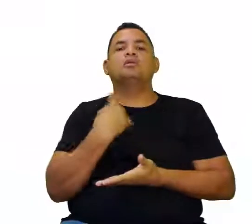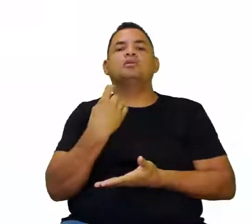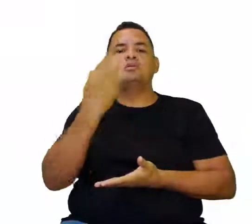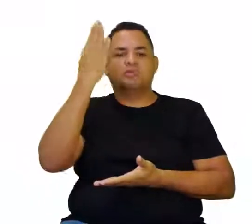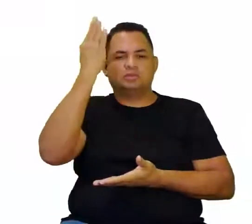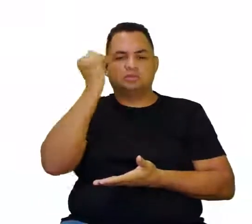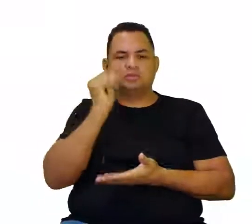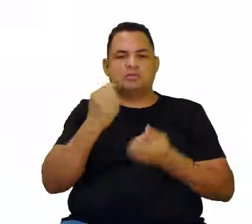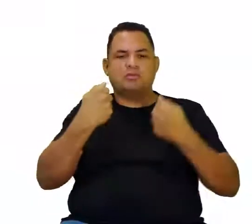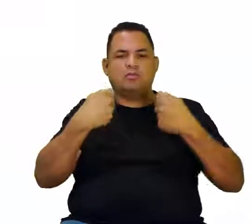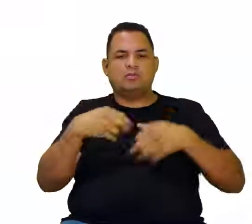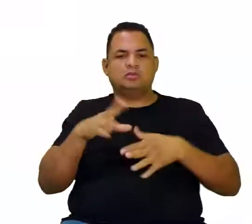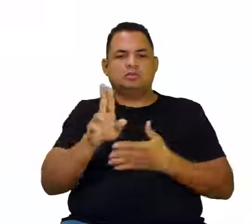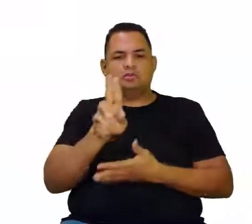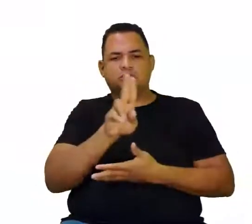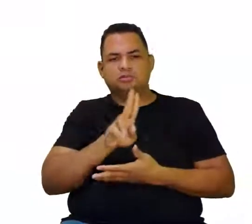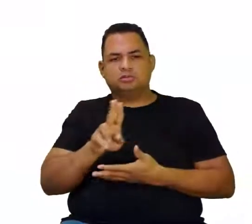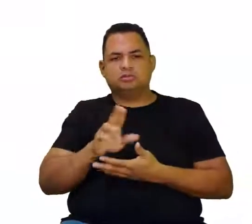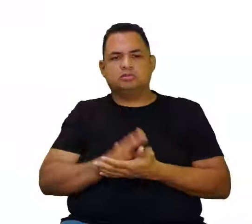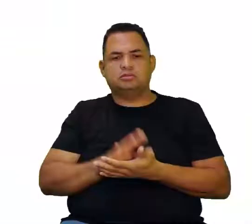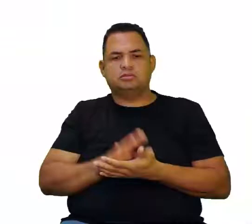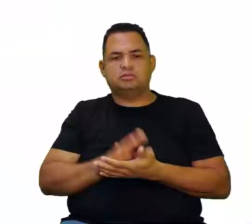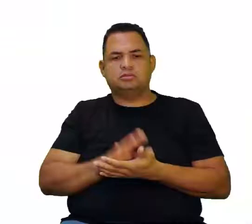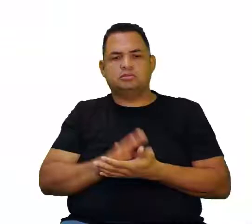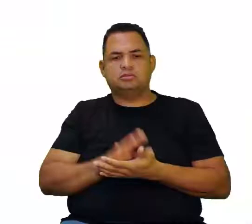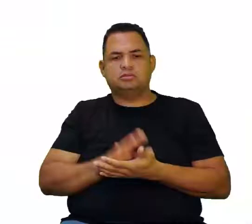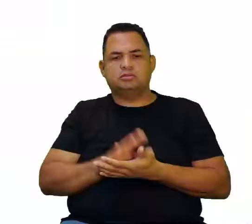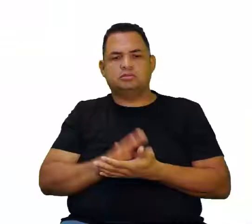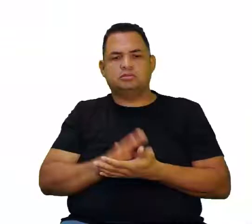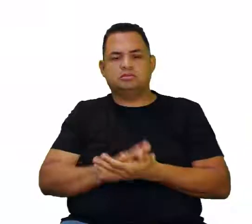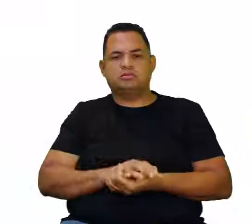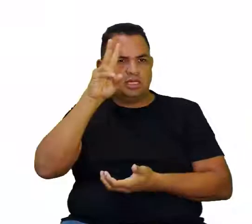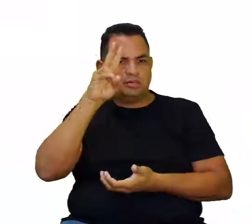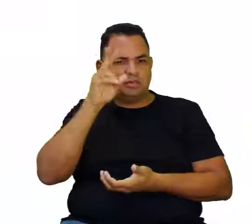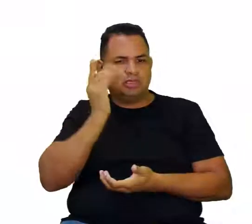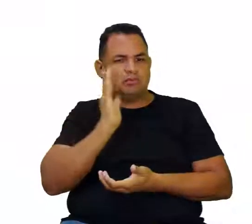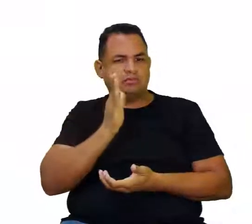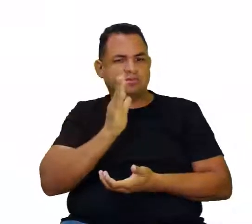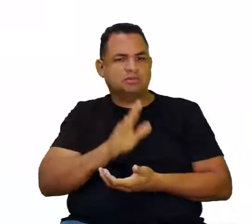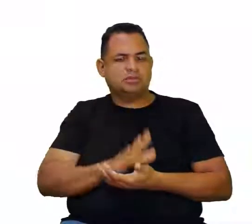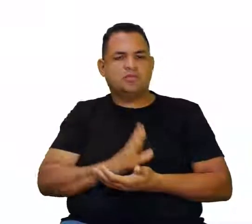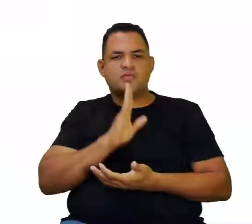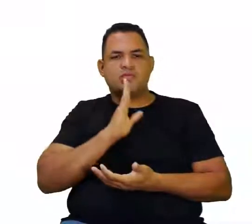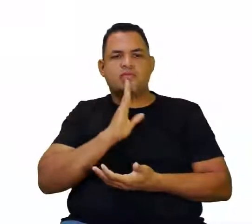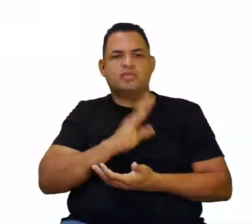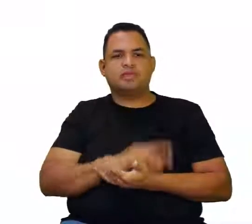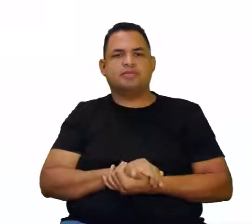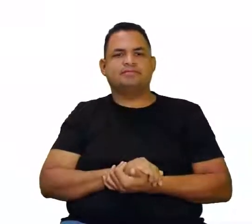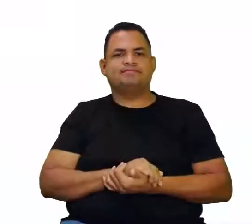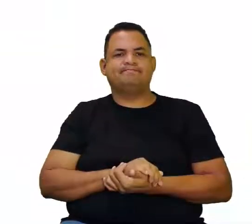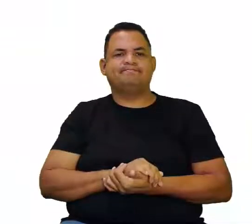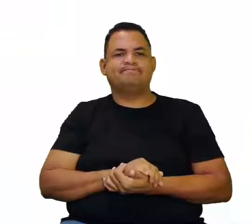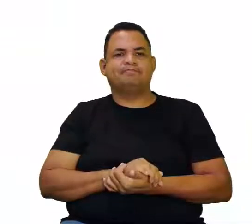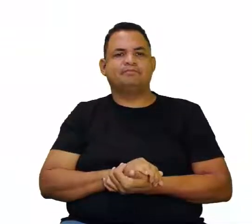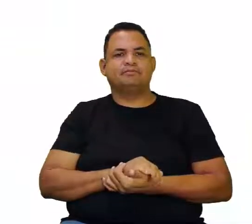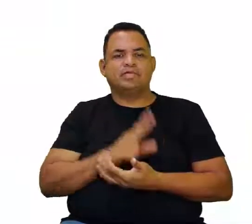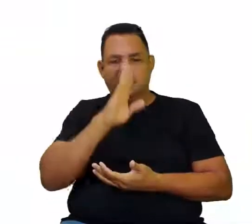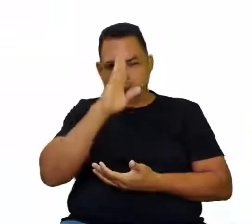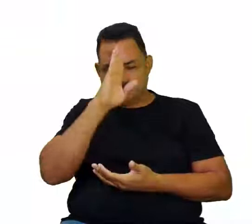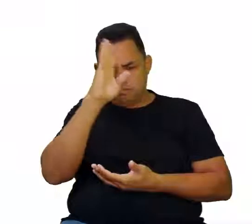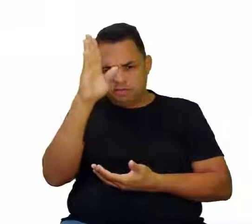utilizar para acertar essa questão? Puxa do que você já conhece. Vamos lá. Quem é o